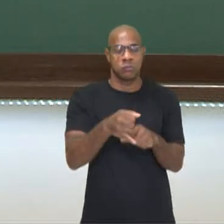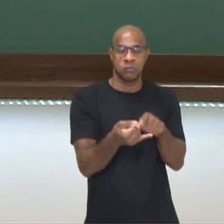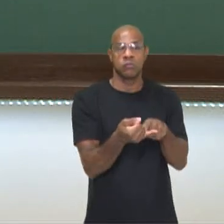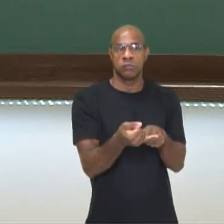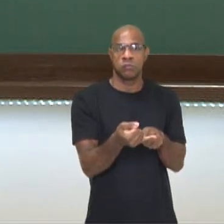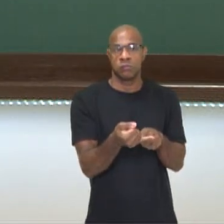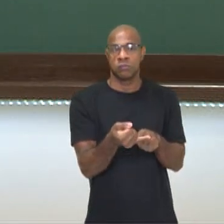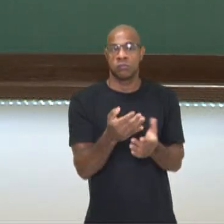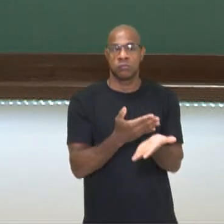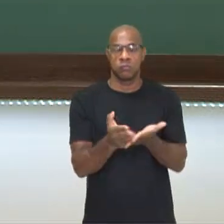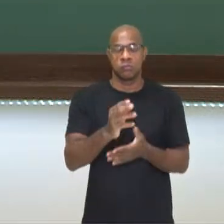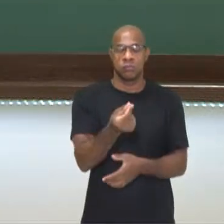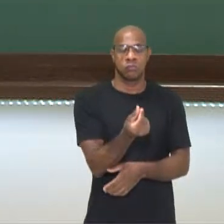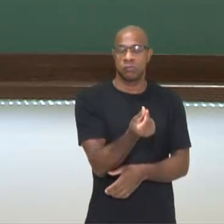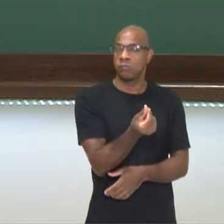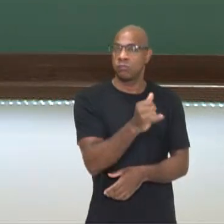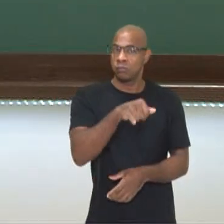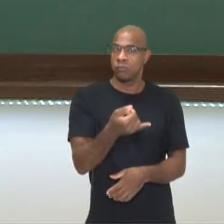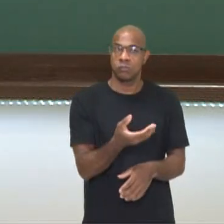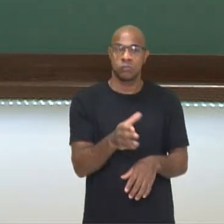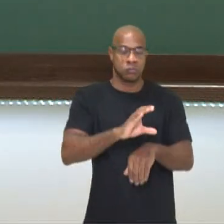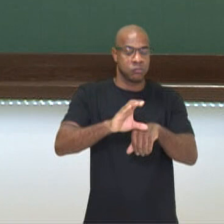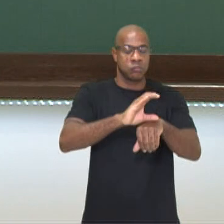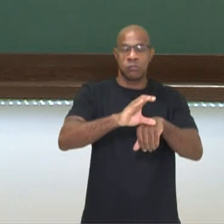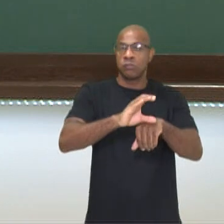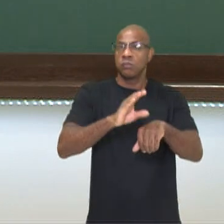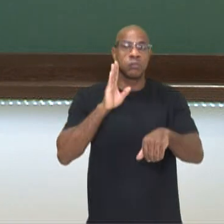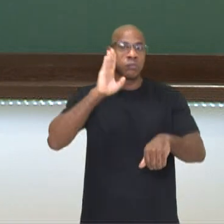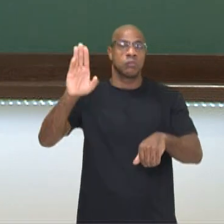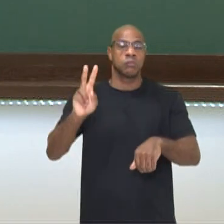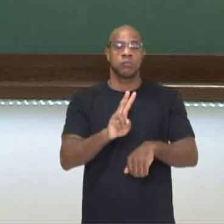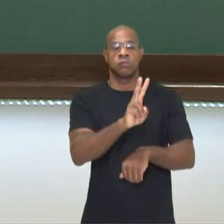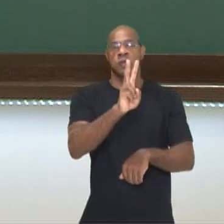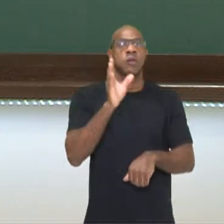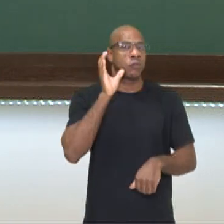capital inicial é esse dinheiro, tá? Então, é o valor